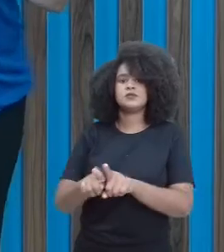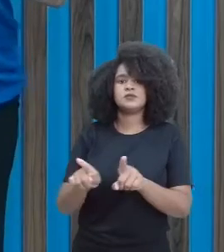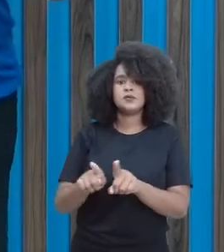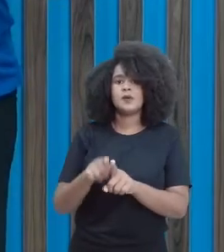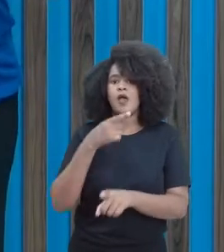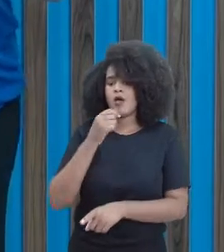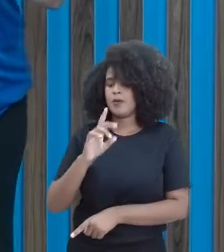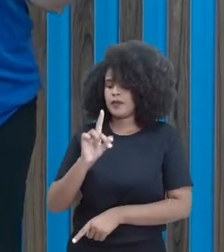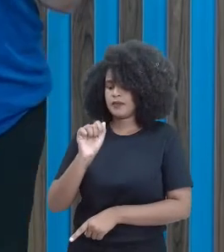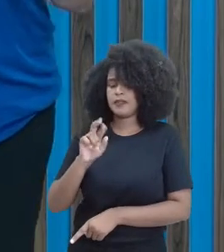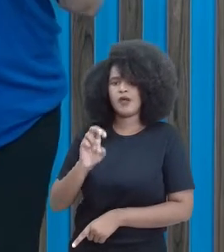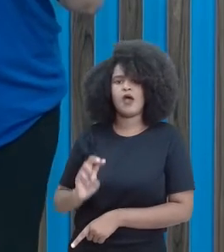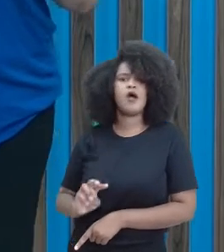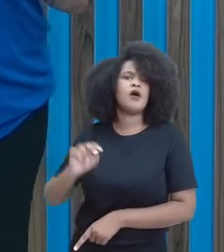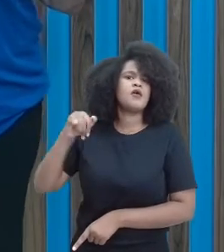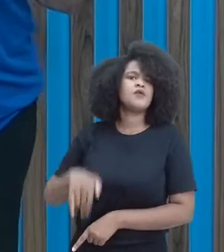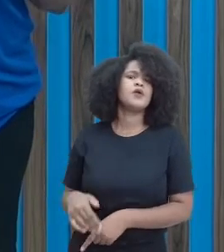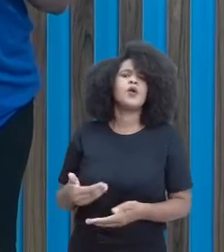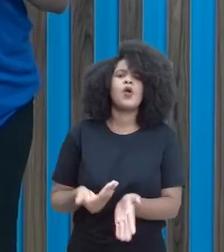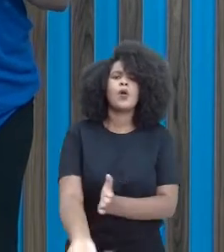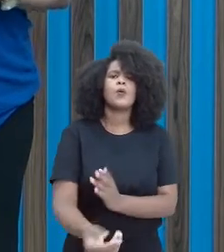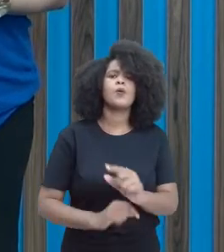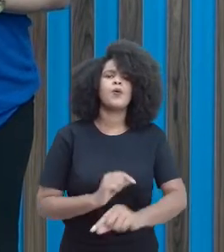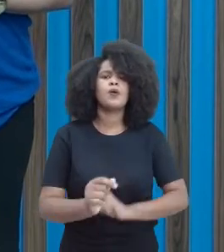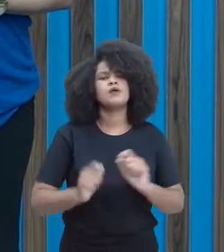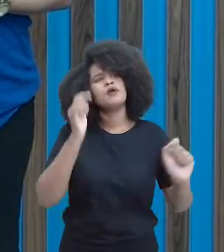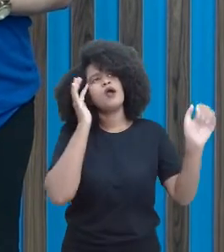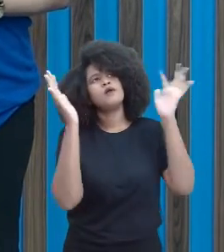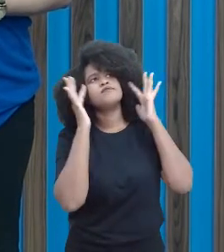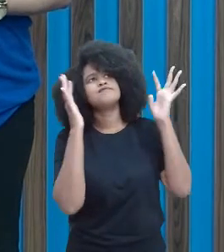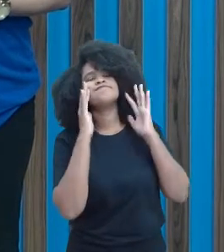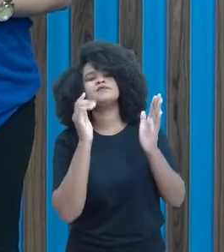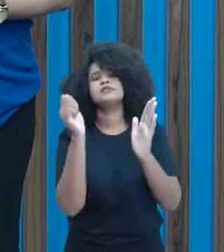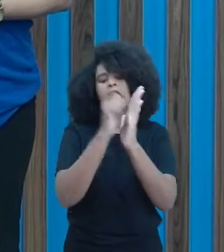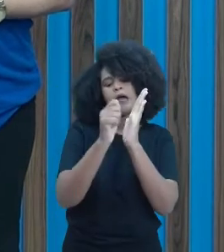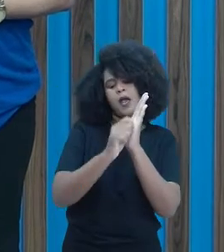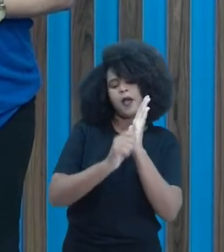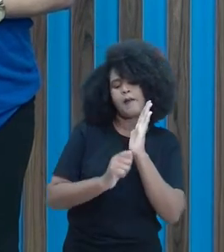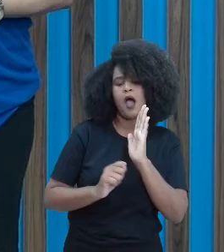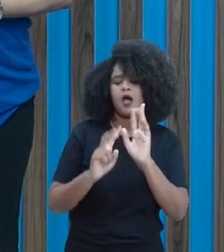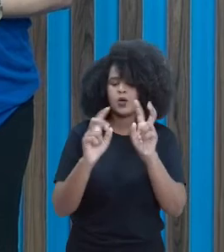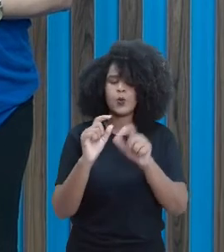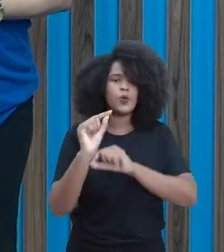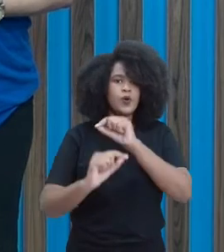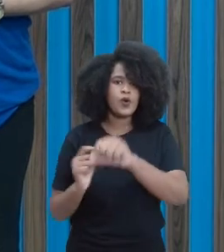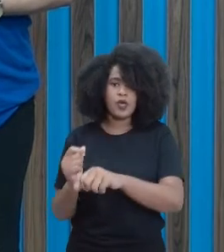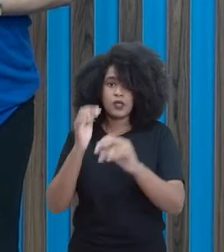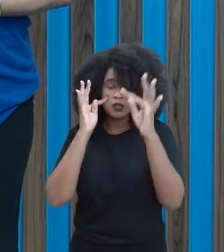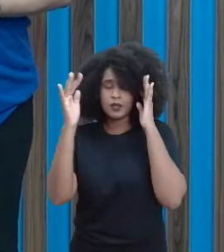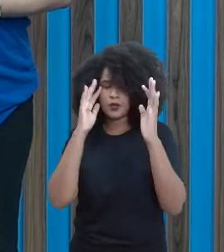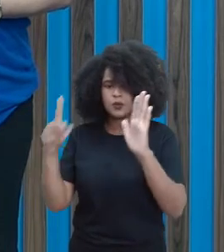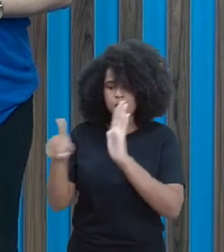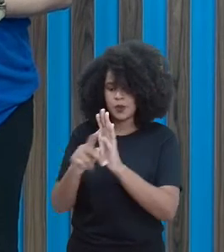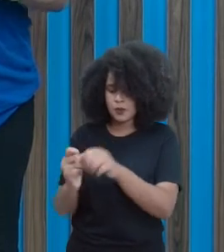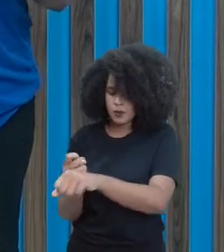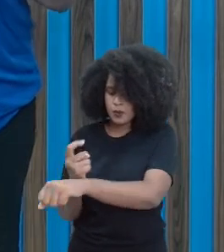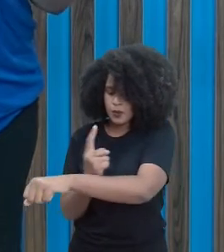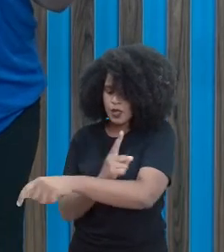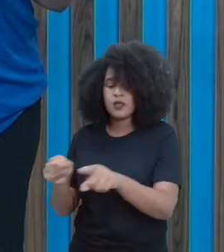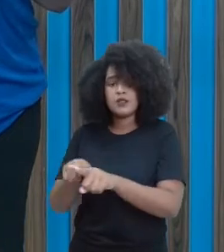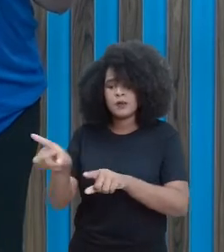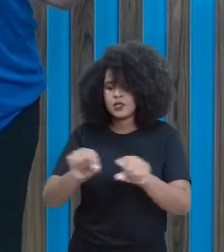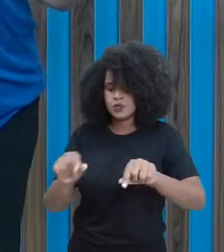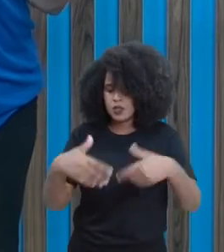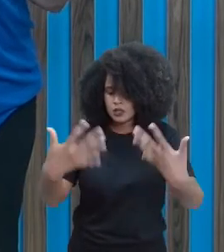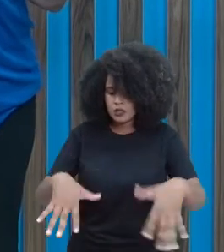a pensar sobre isso, né? E a escrever sobre essas questões, né, evolutivas e de seleção natural